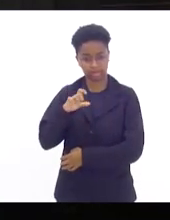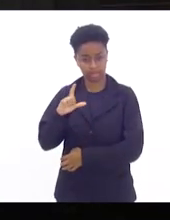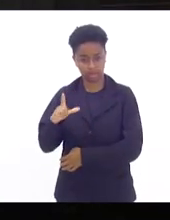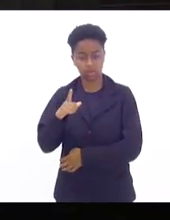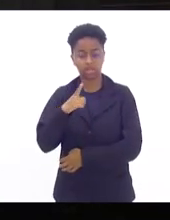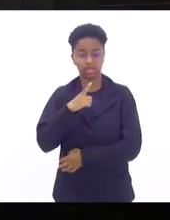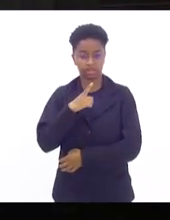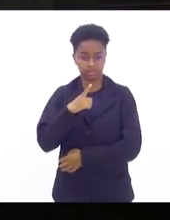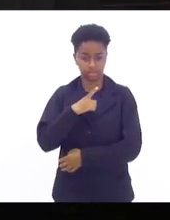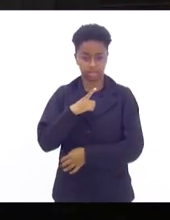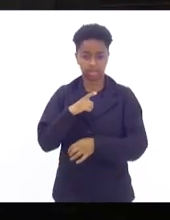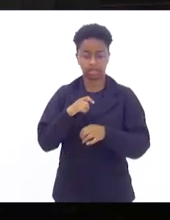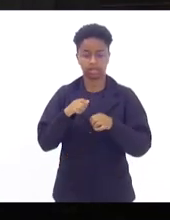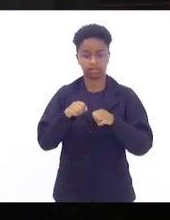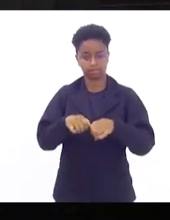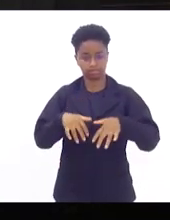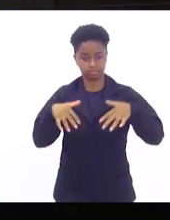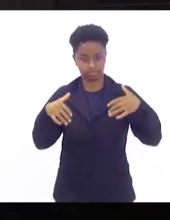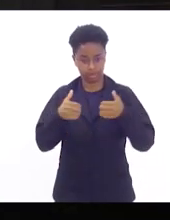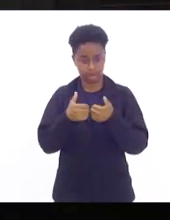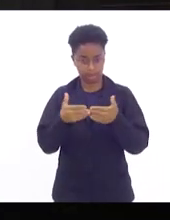esta semana,